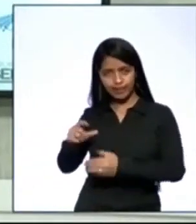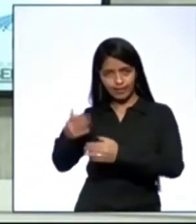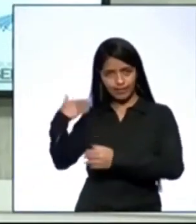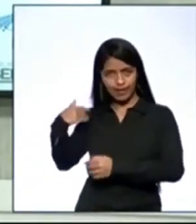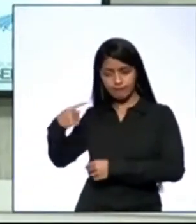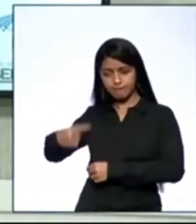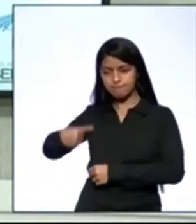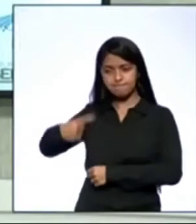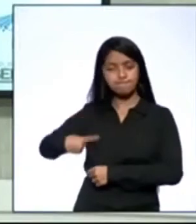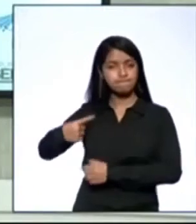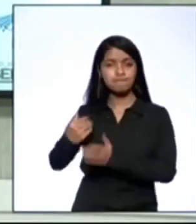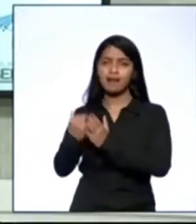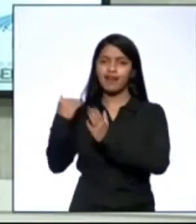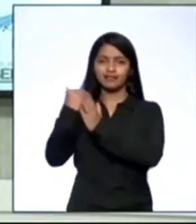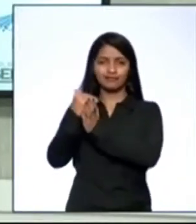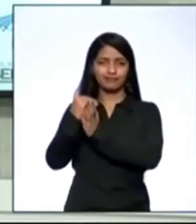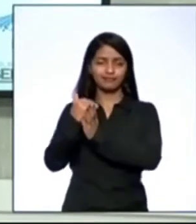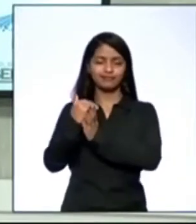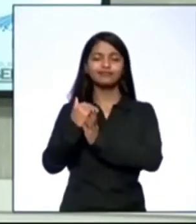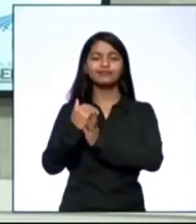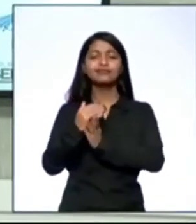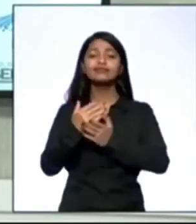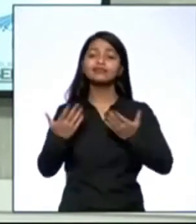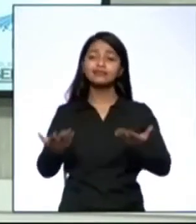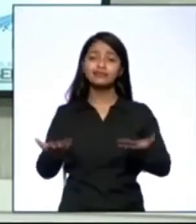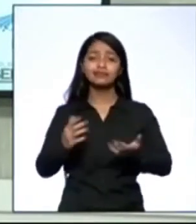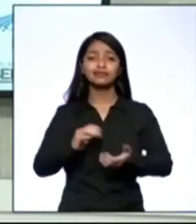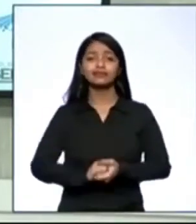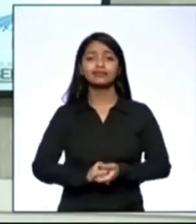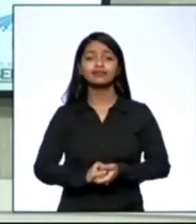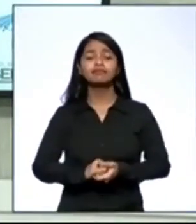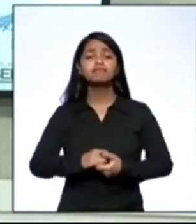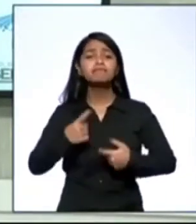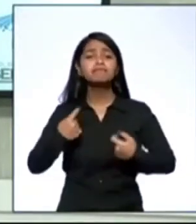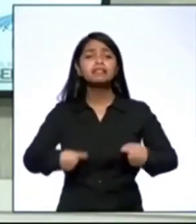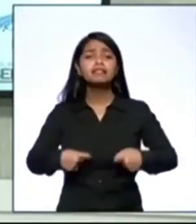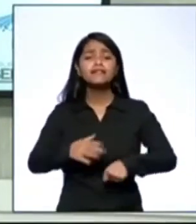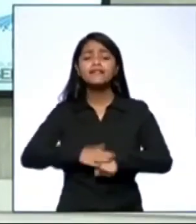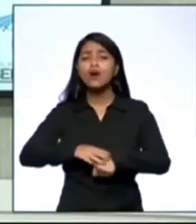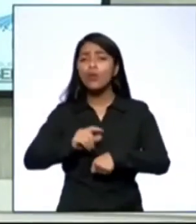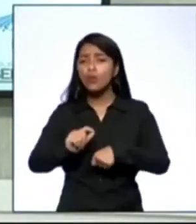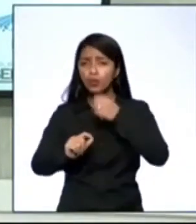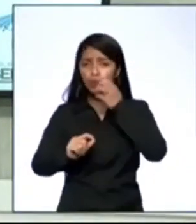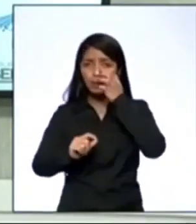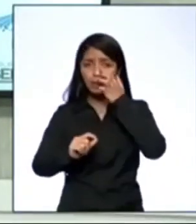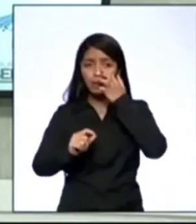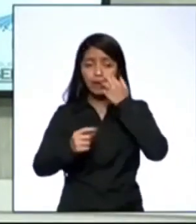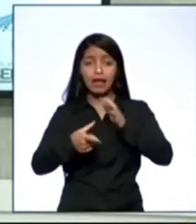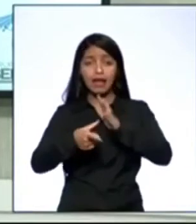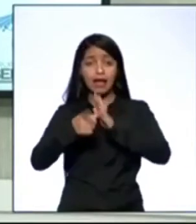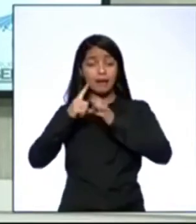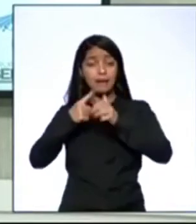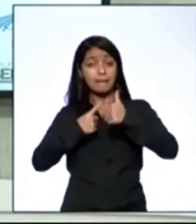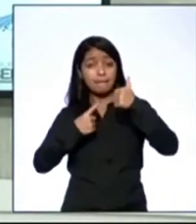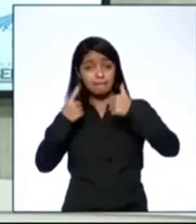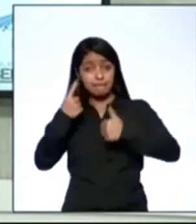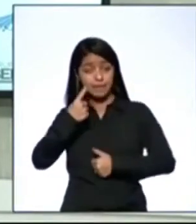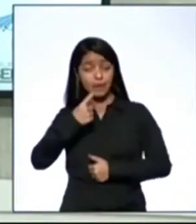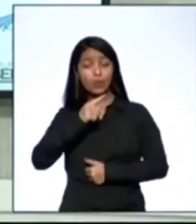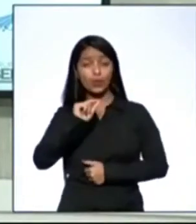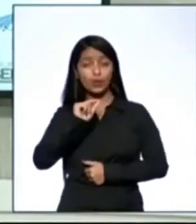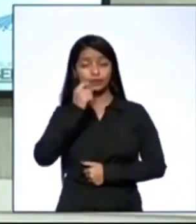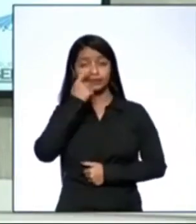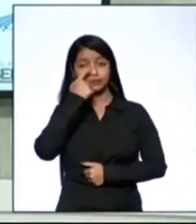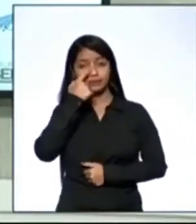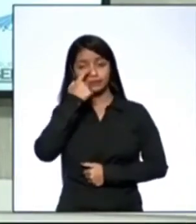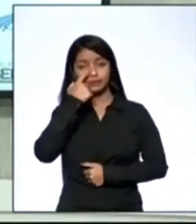dar maior número de voltas, né? Então, o que a gente deveria fazer? Primeiramente, nós deveríamos